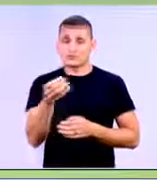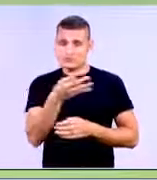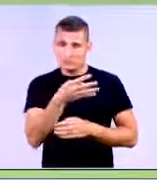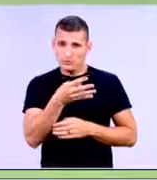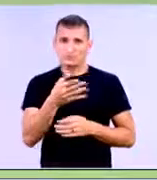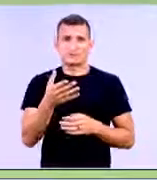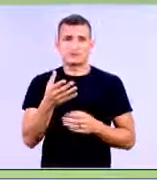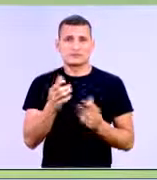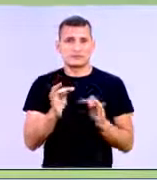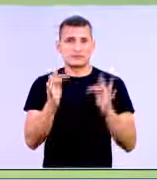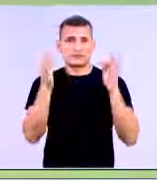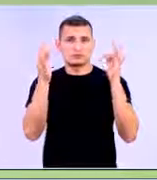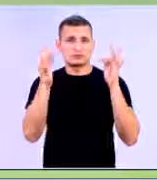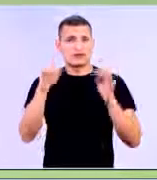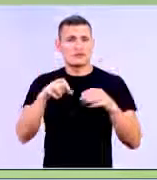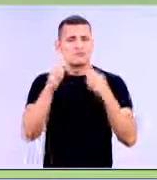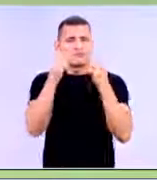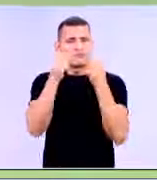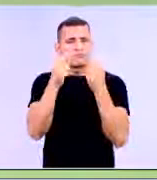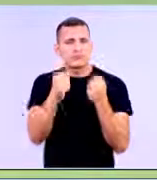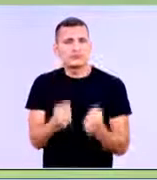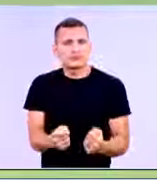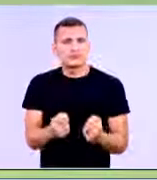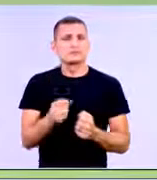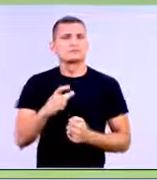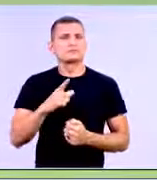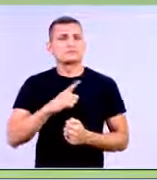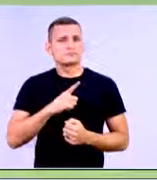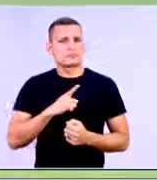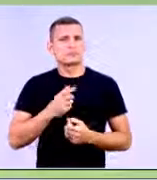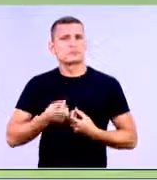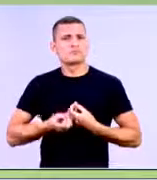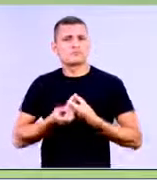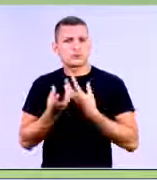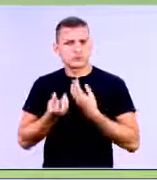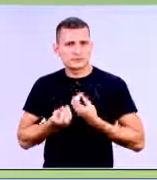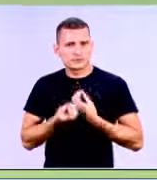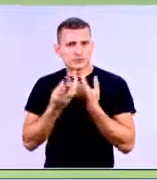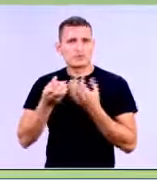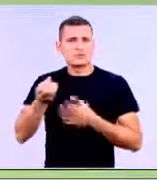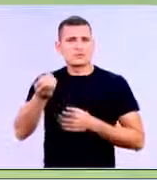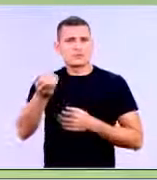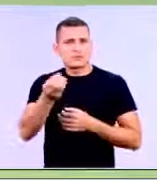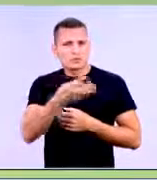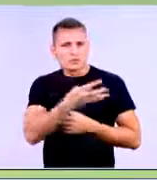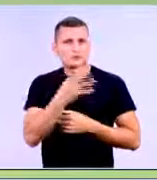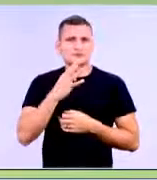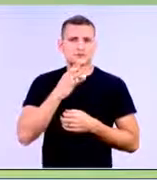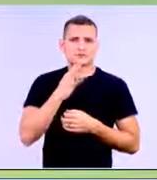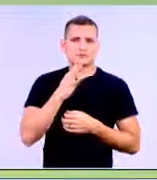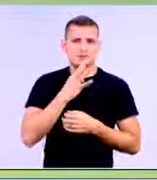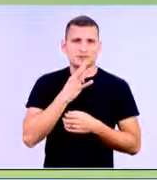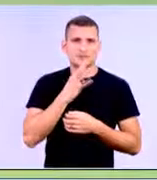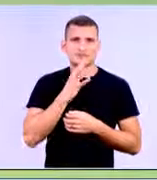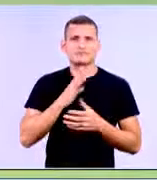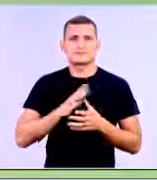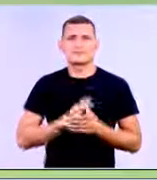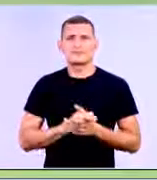tecnologias, elas são uma fonte de poder inesgotável de produção de novos conhecimentos e